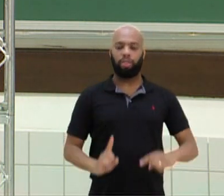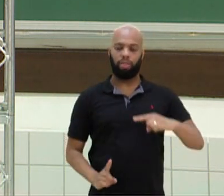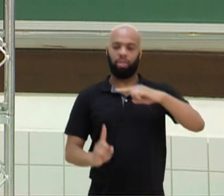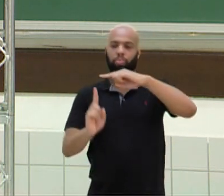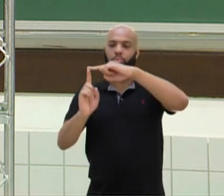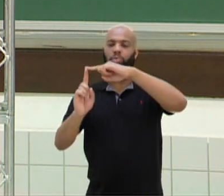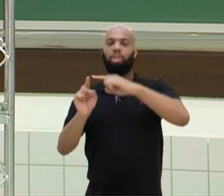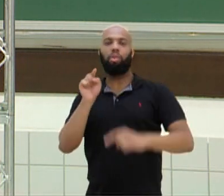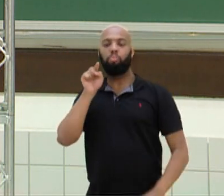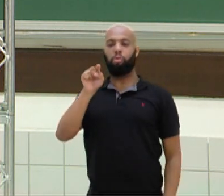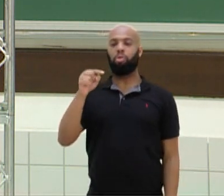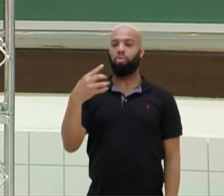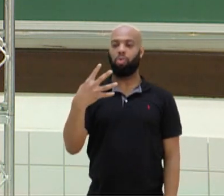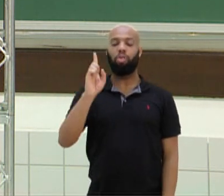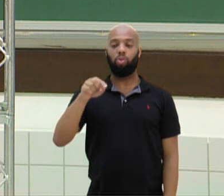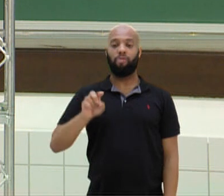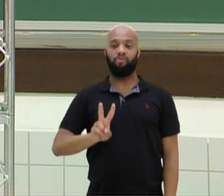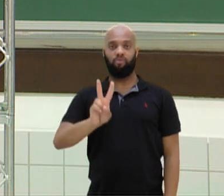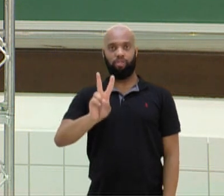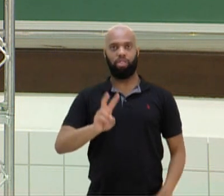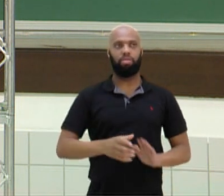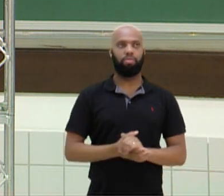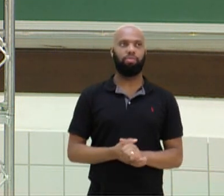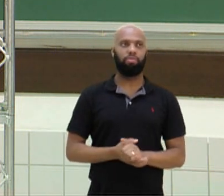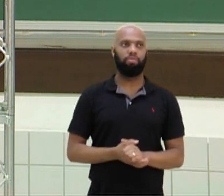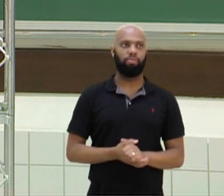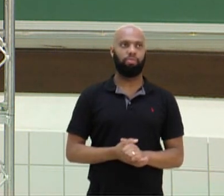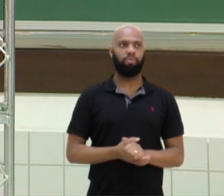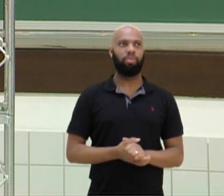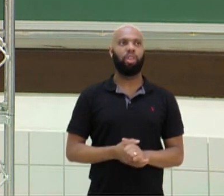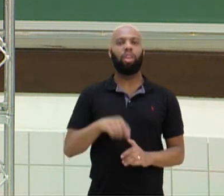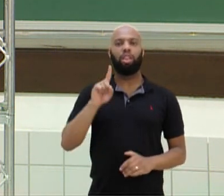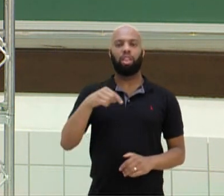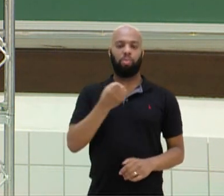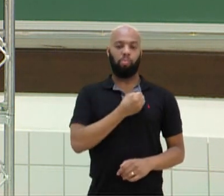mais dois cálculos para fazer, né? A gente tem aqui,